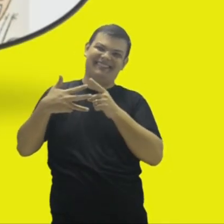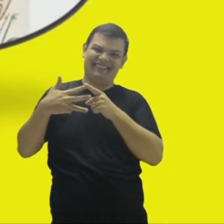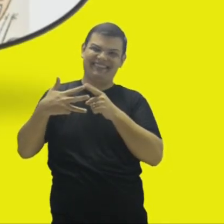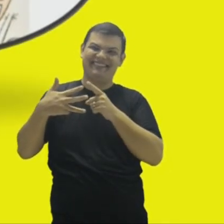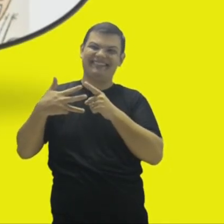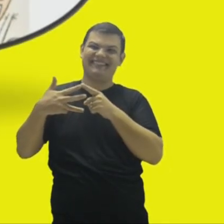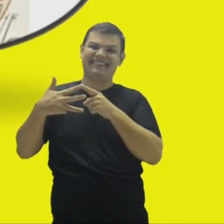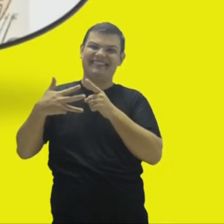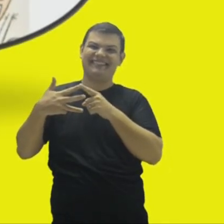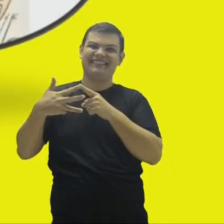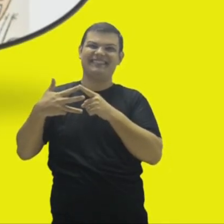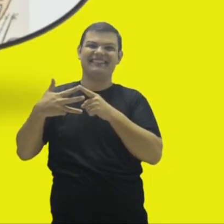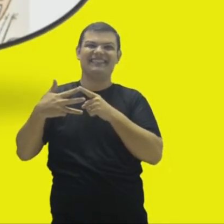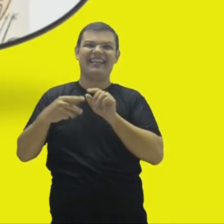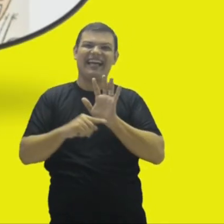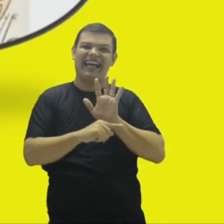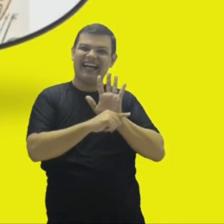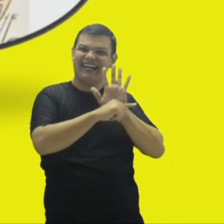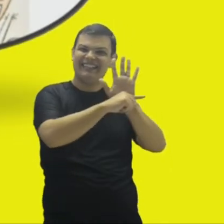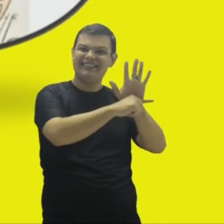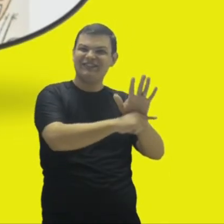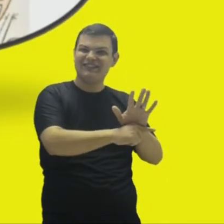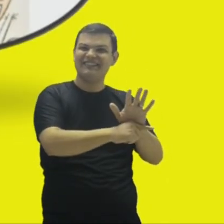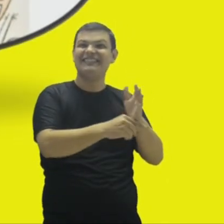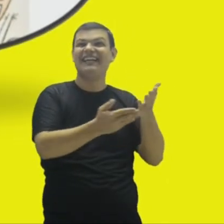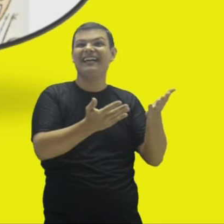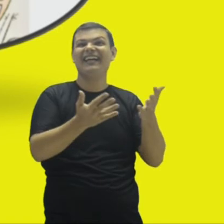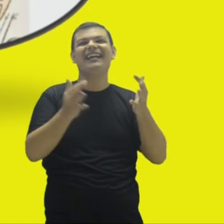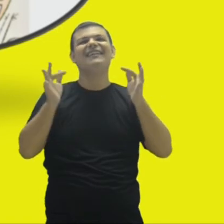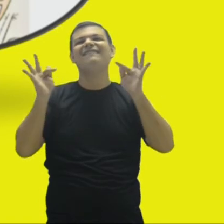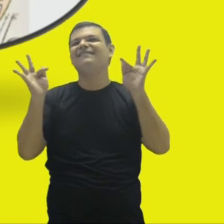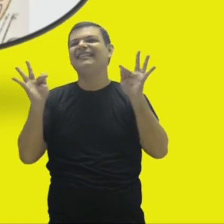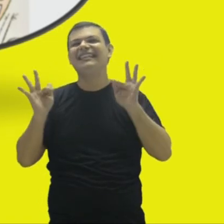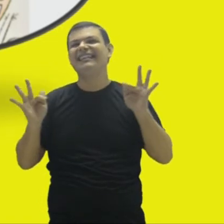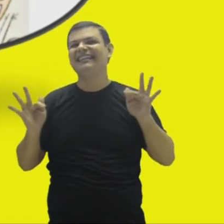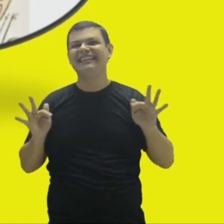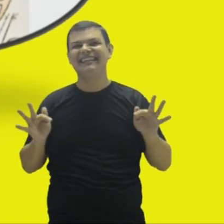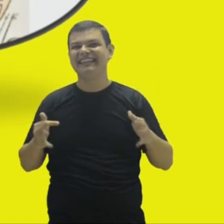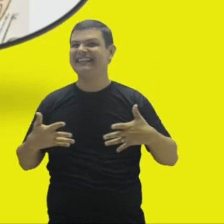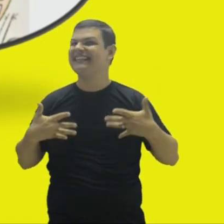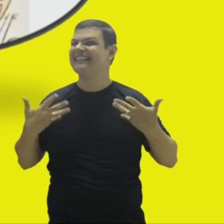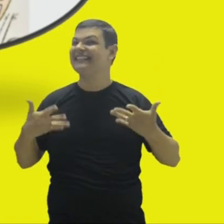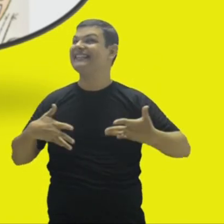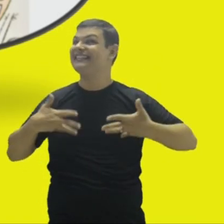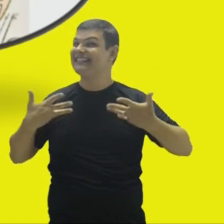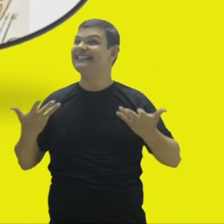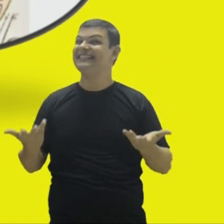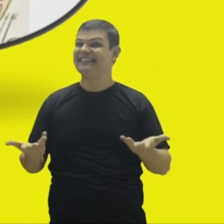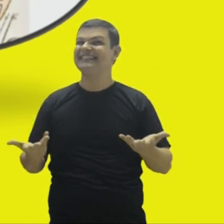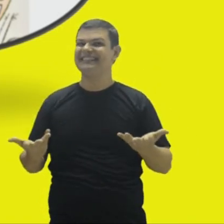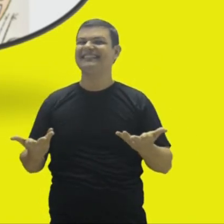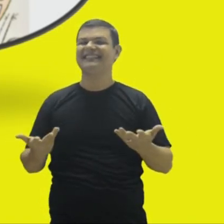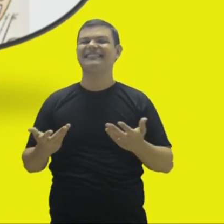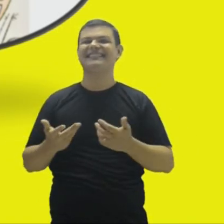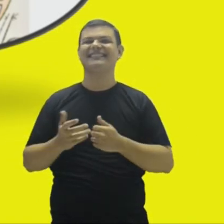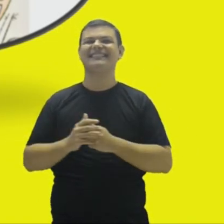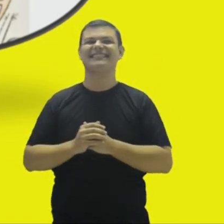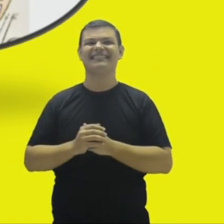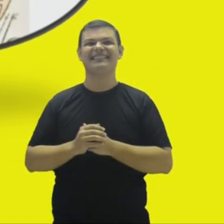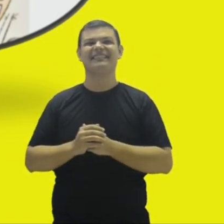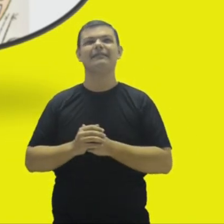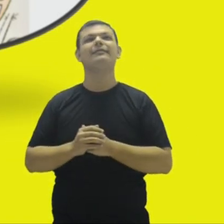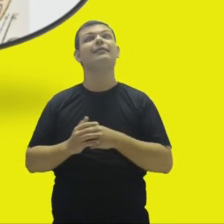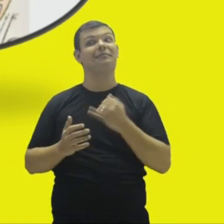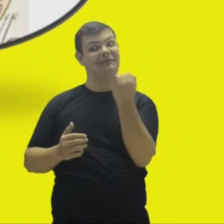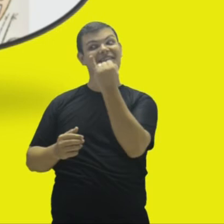Aí, portanto, segunda opção é a resposta certa. Elas arquitetaram o plano para deixar a mimosa feliz. Olha aí